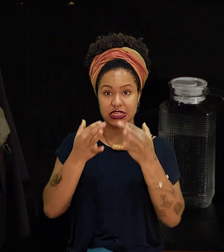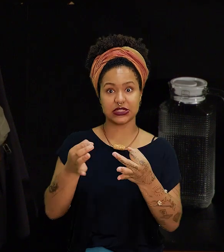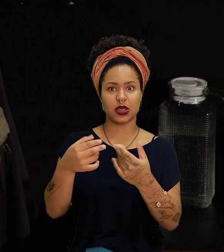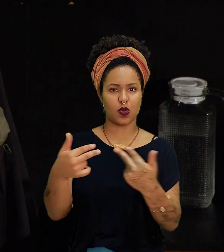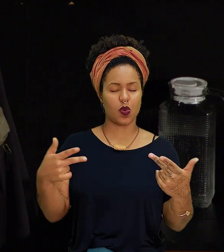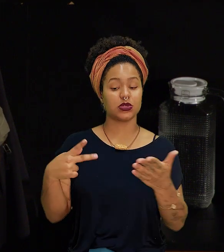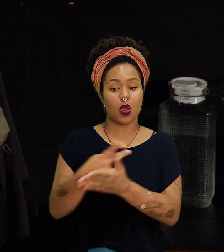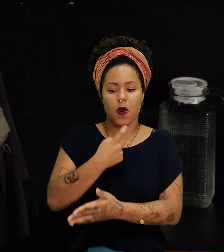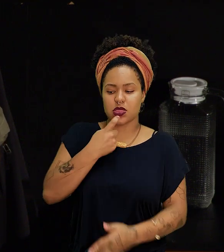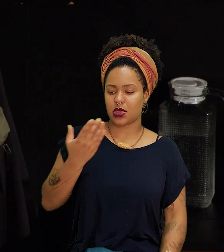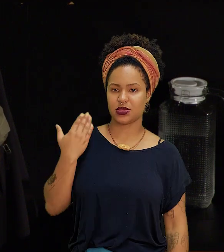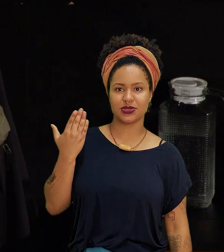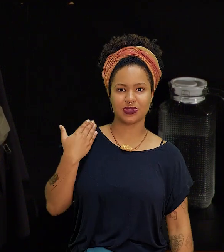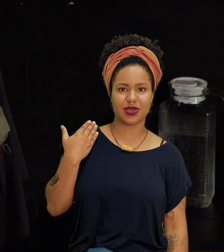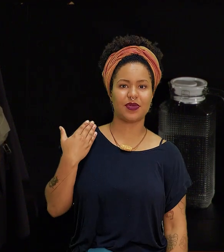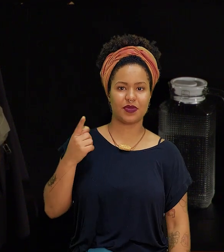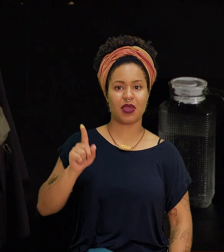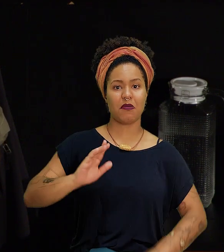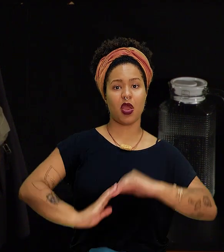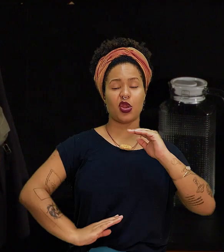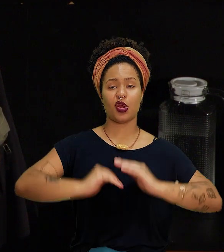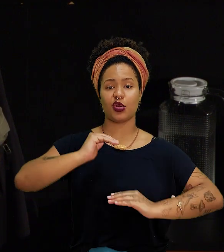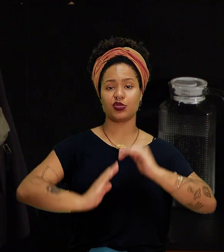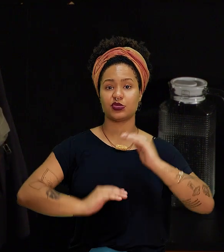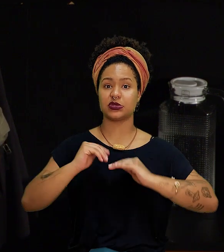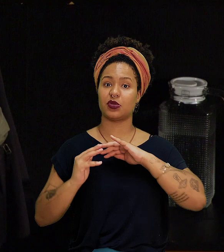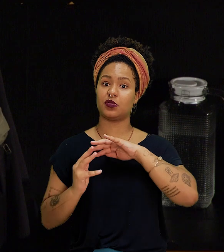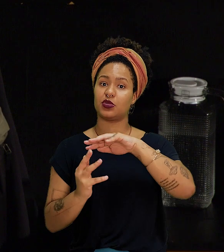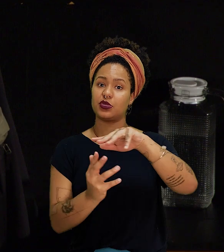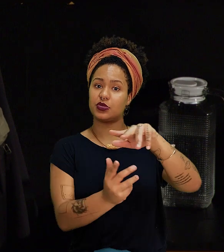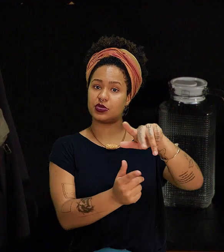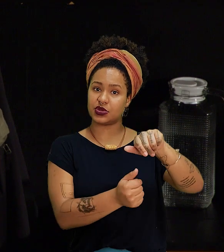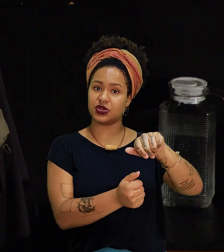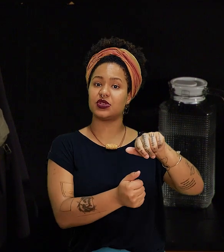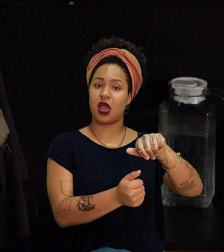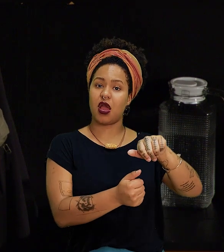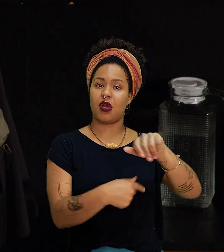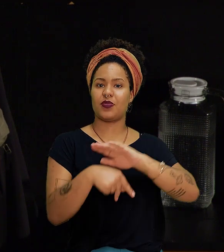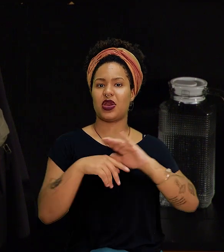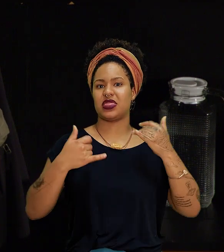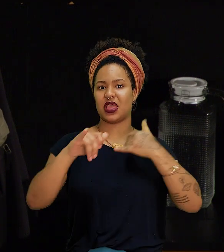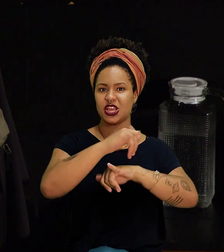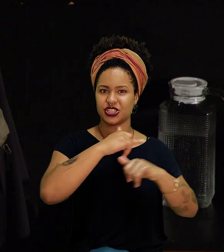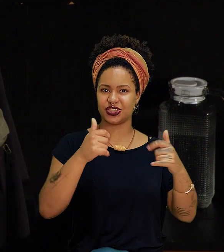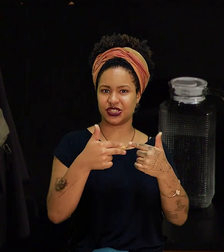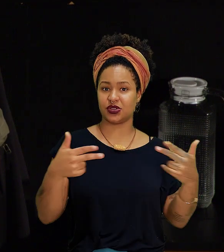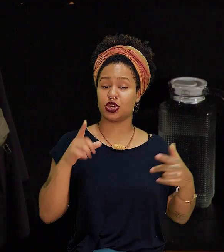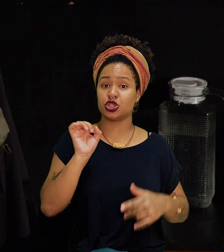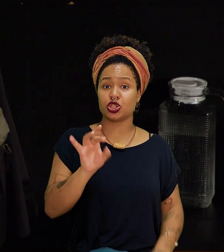que 14% da produção mundial, né, na oferta